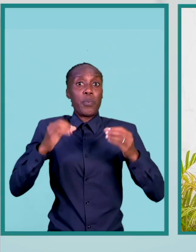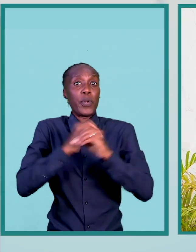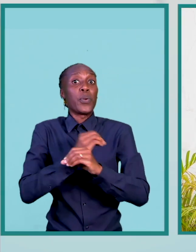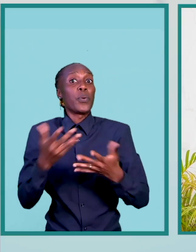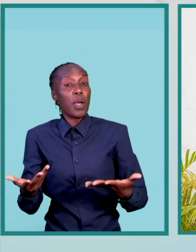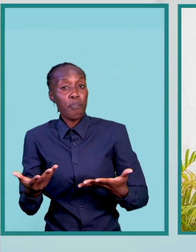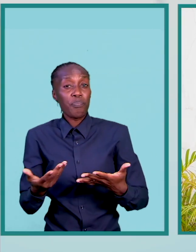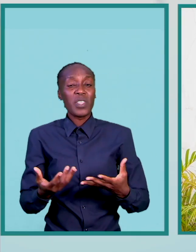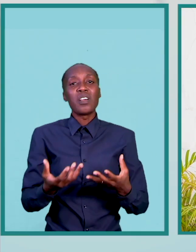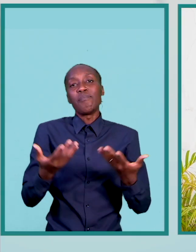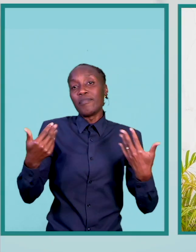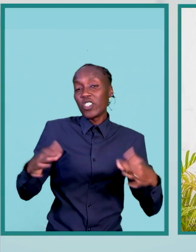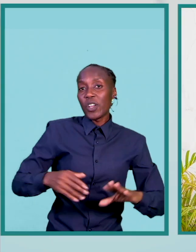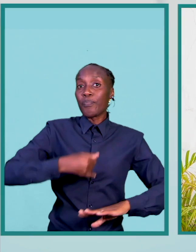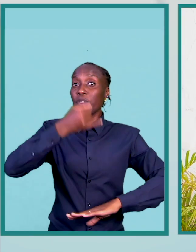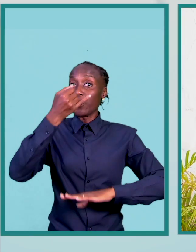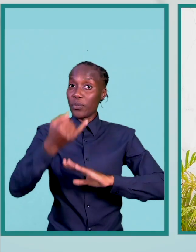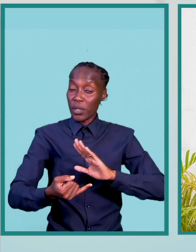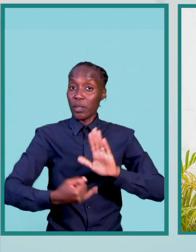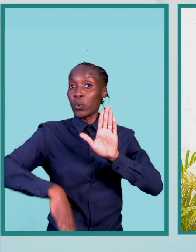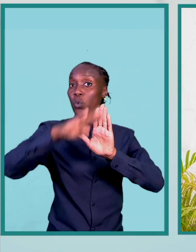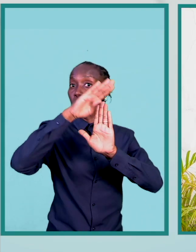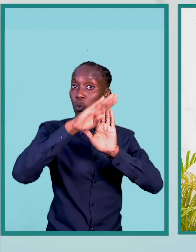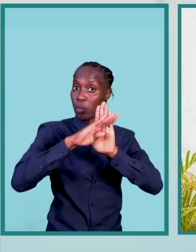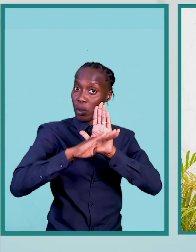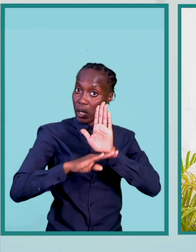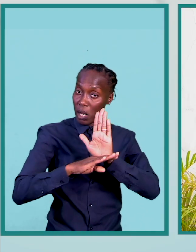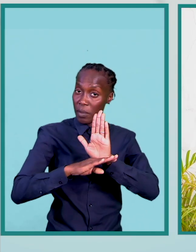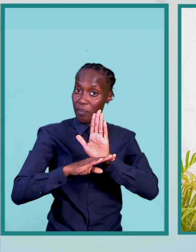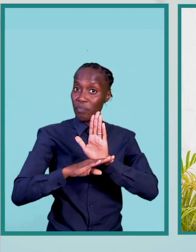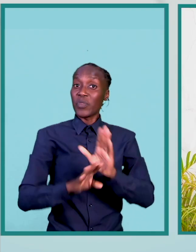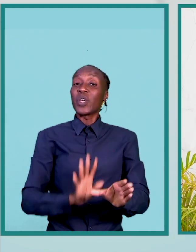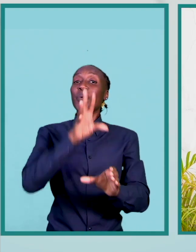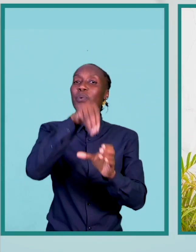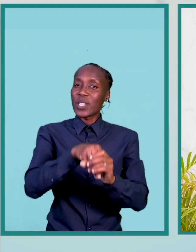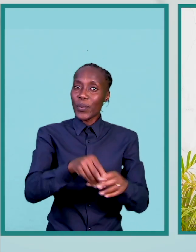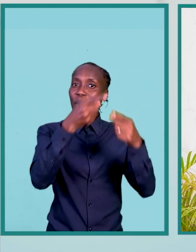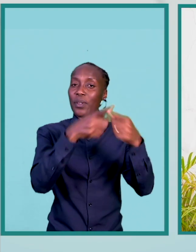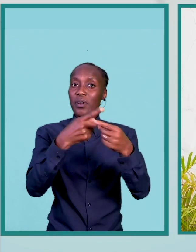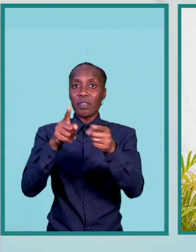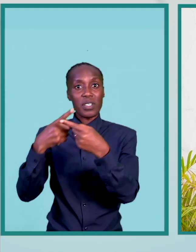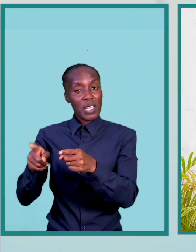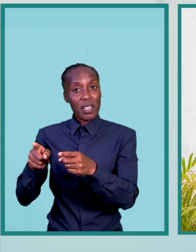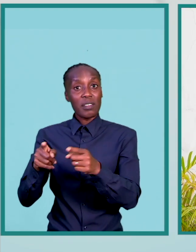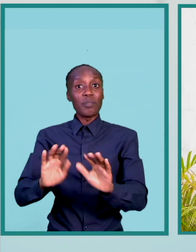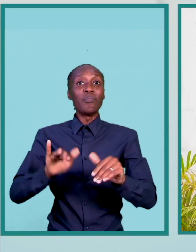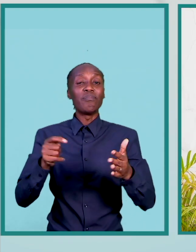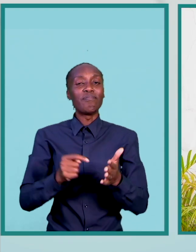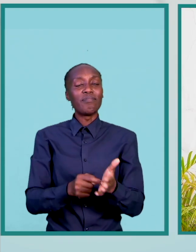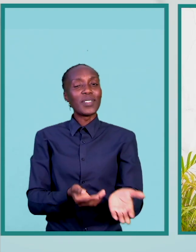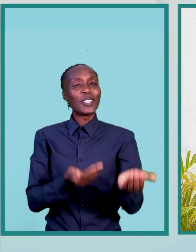sua saúde. Bem, chegamos ao fim da última edição do programa Diversidade e